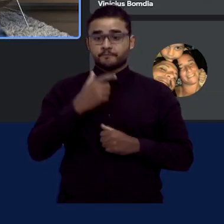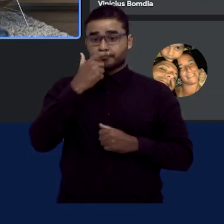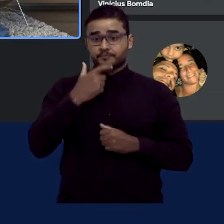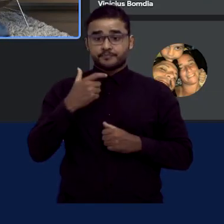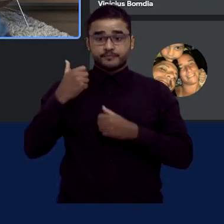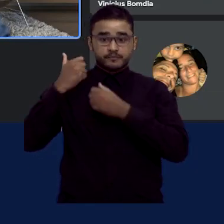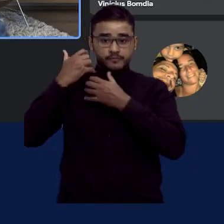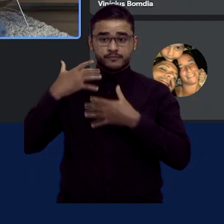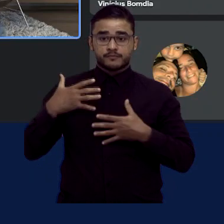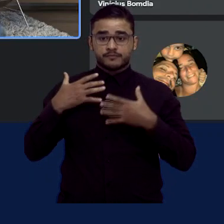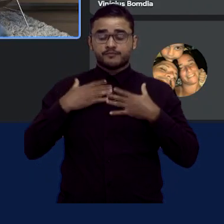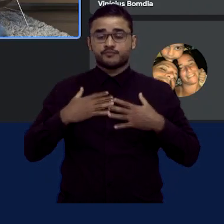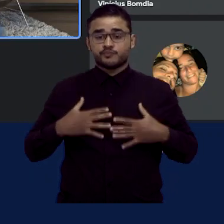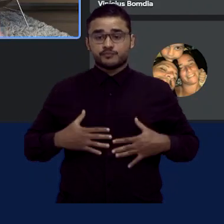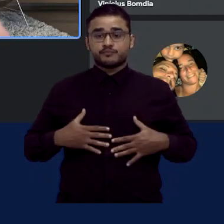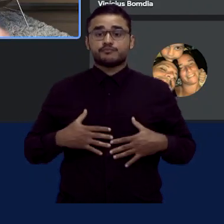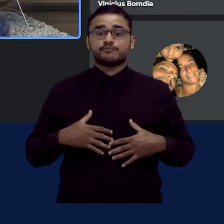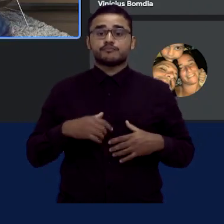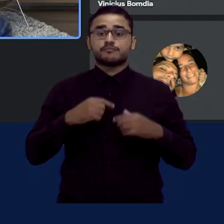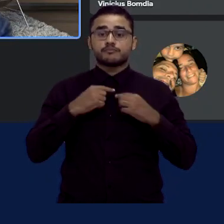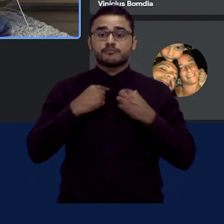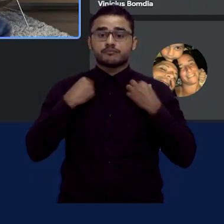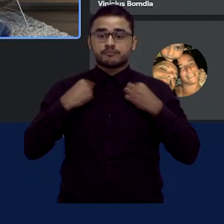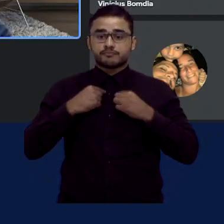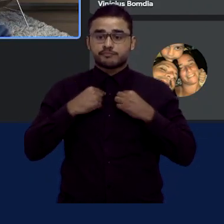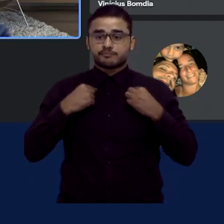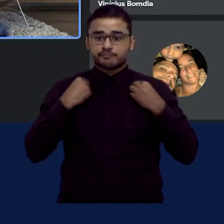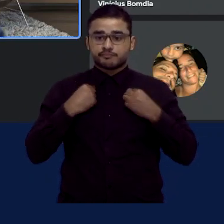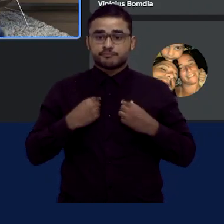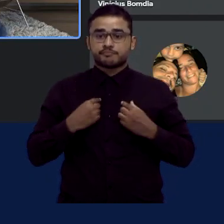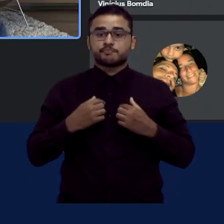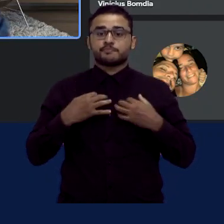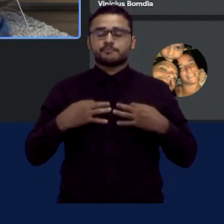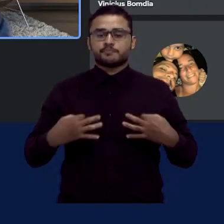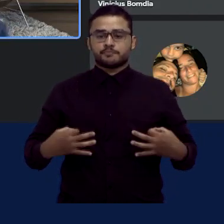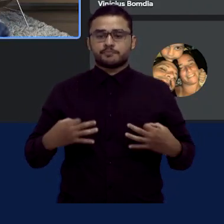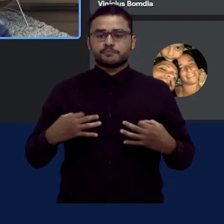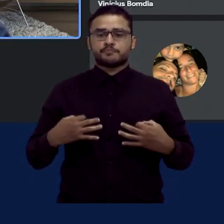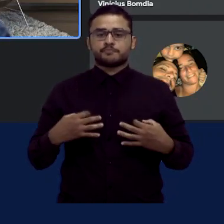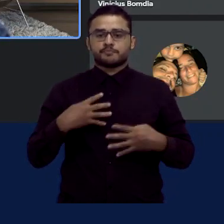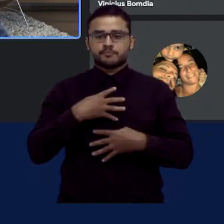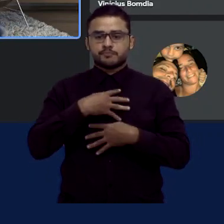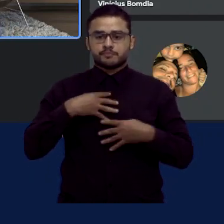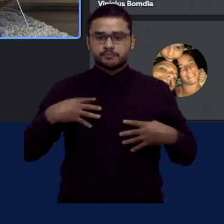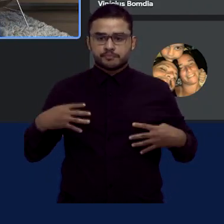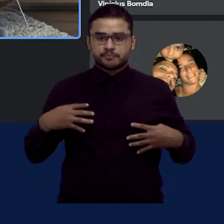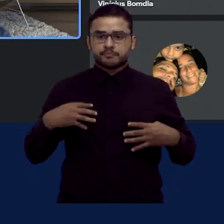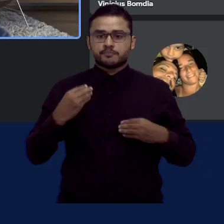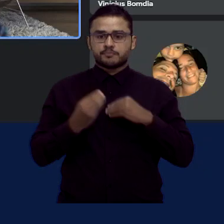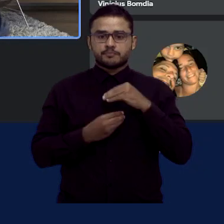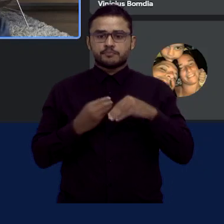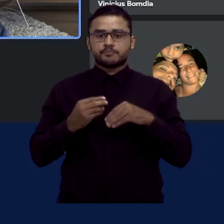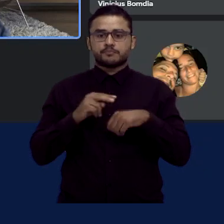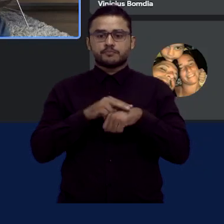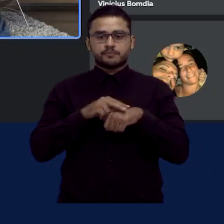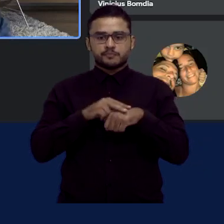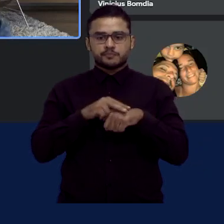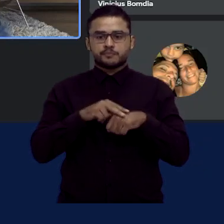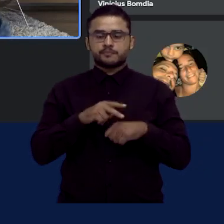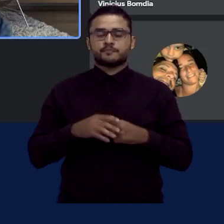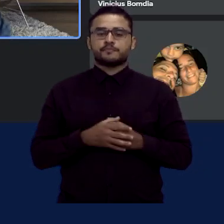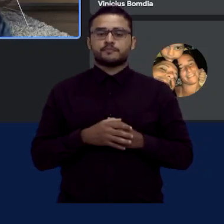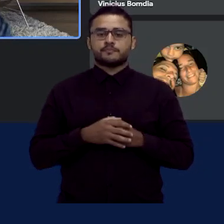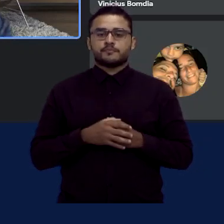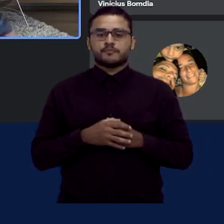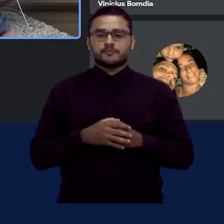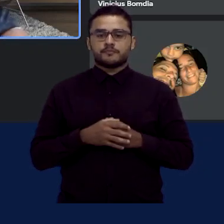uma blusa de gola olímpica com uma estampa em tons de verde, e por cima,